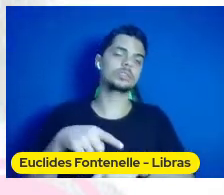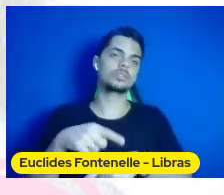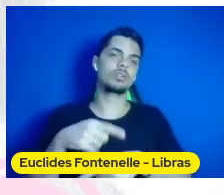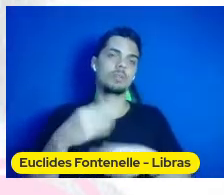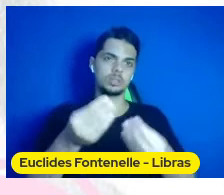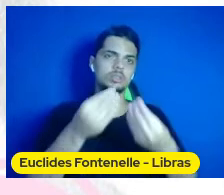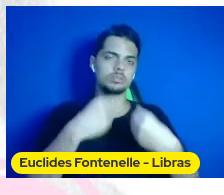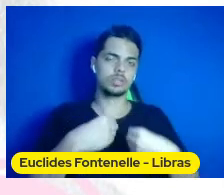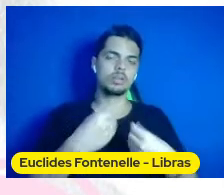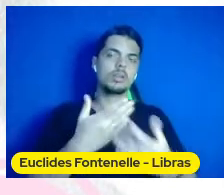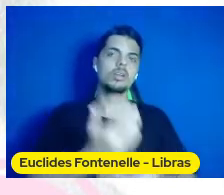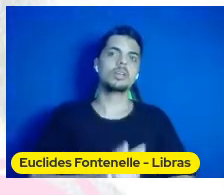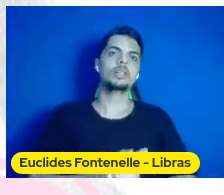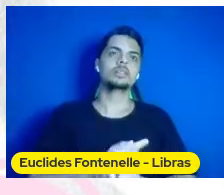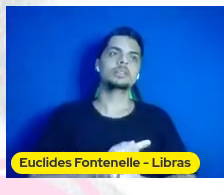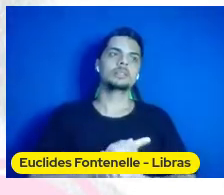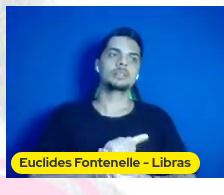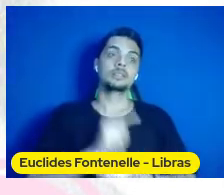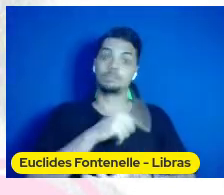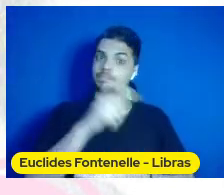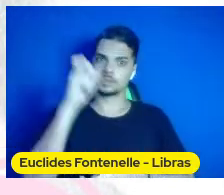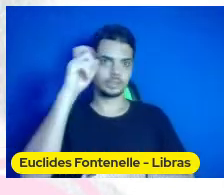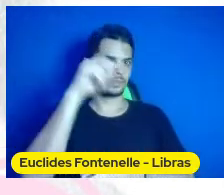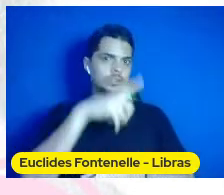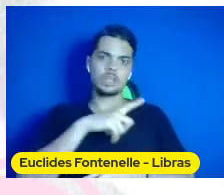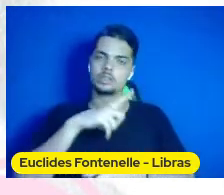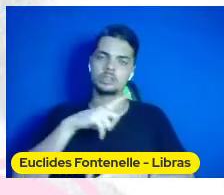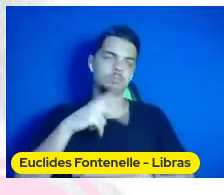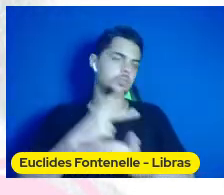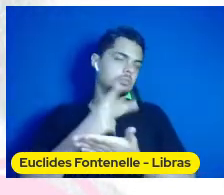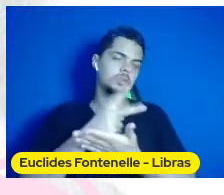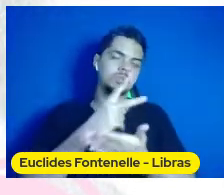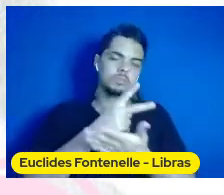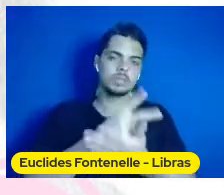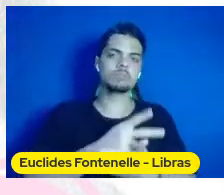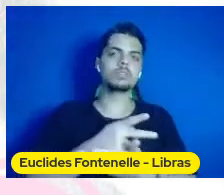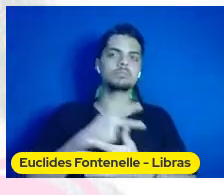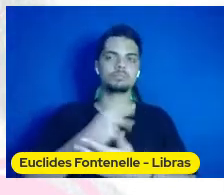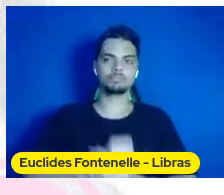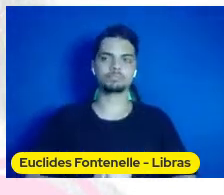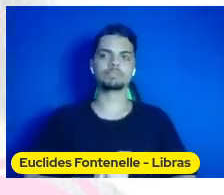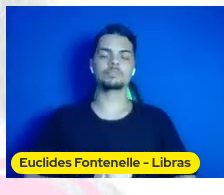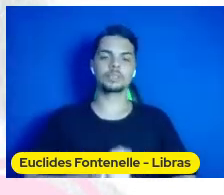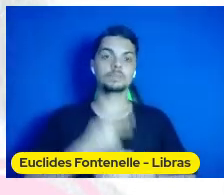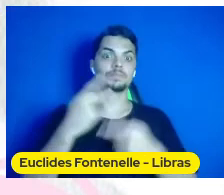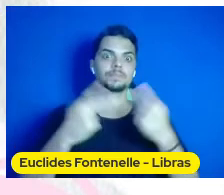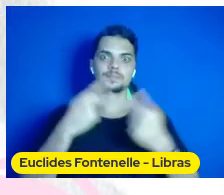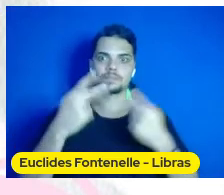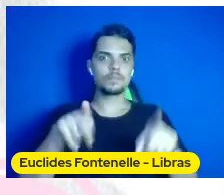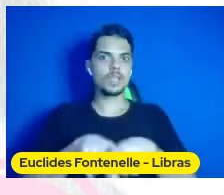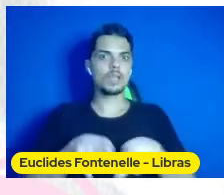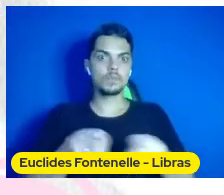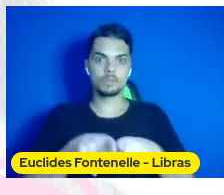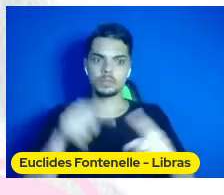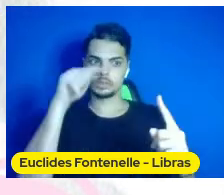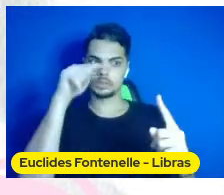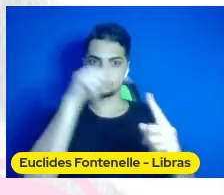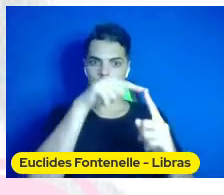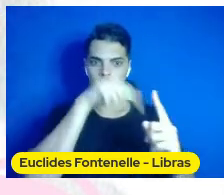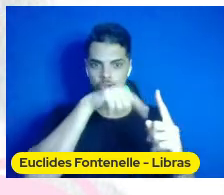né? E como a gente falou, essa questão de missão, a gente se propôs a